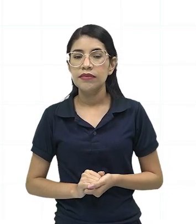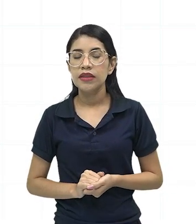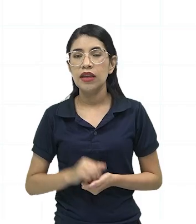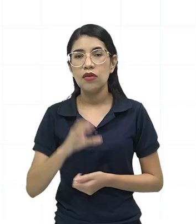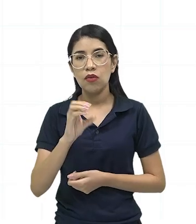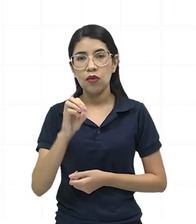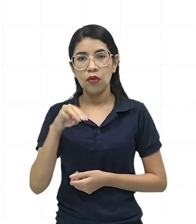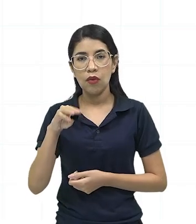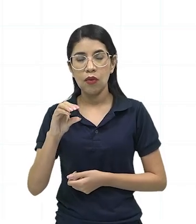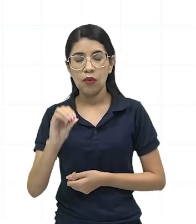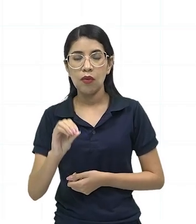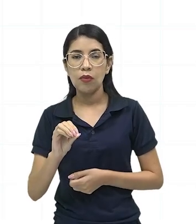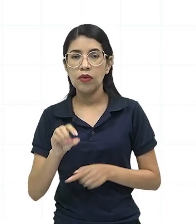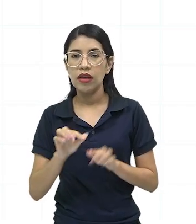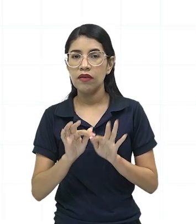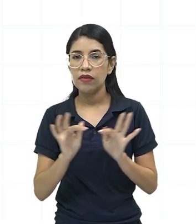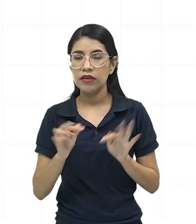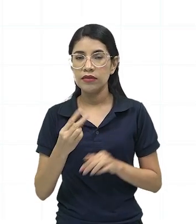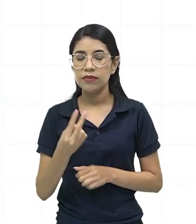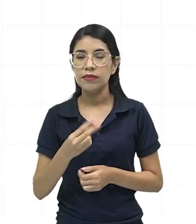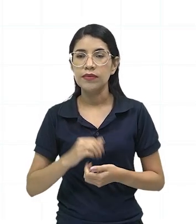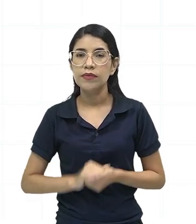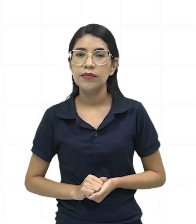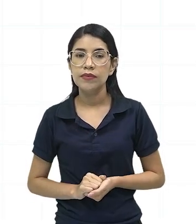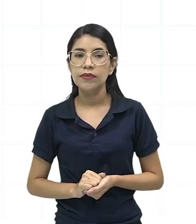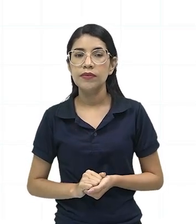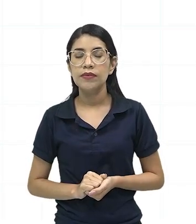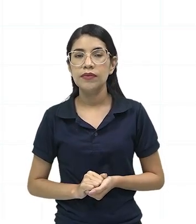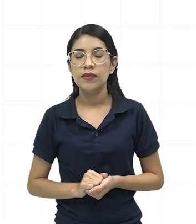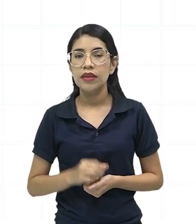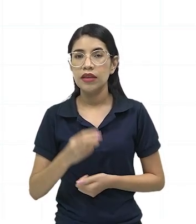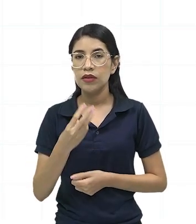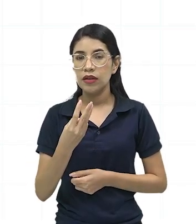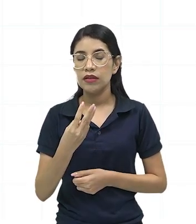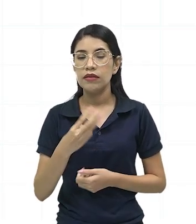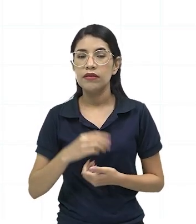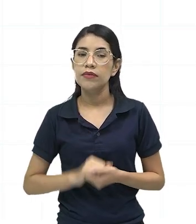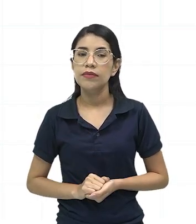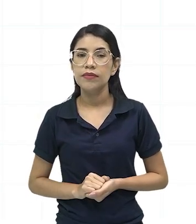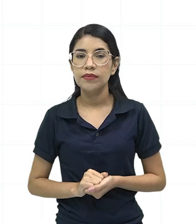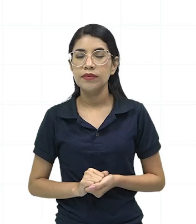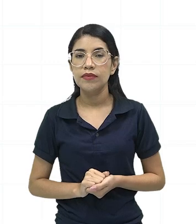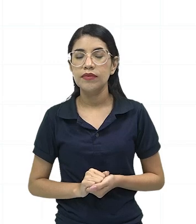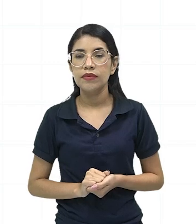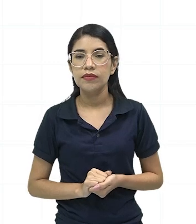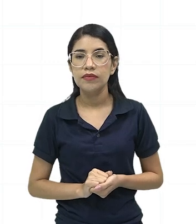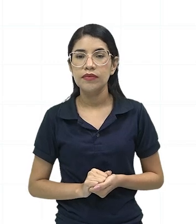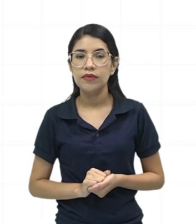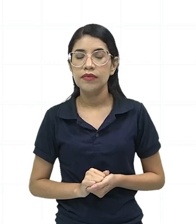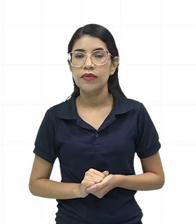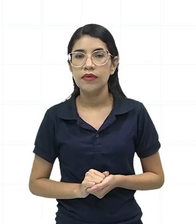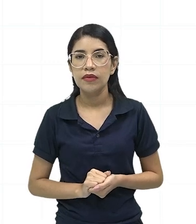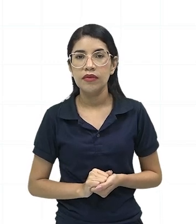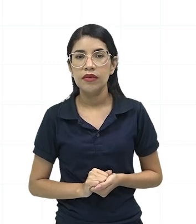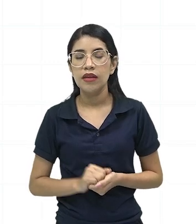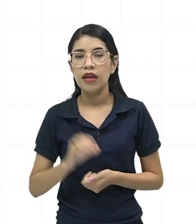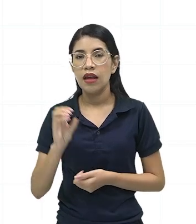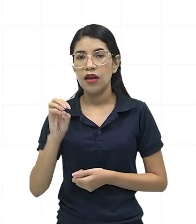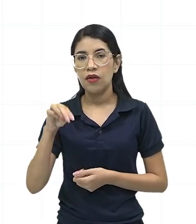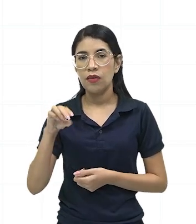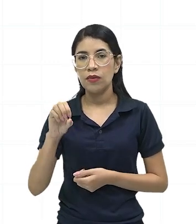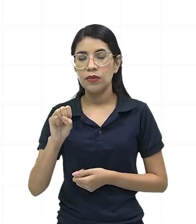temos o como, dependendo umas das outras. Lá na 3, as conjunções subordinativas